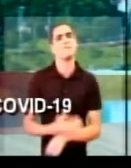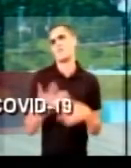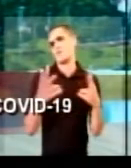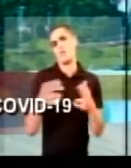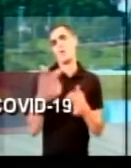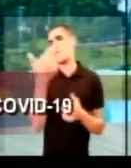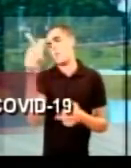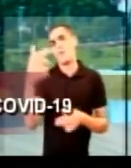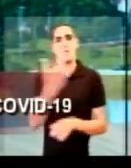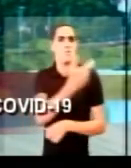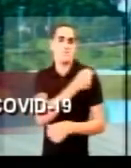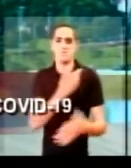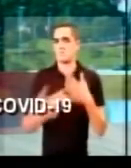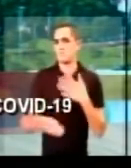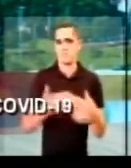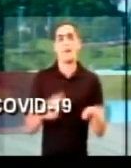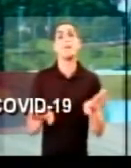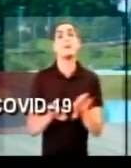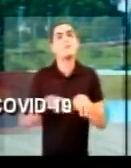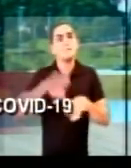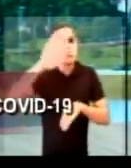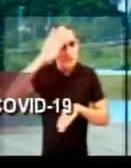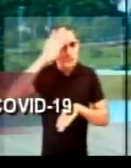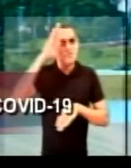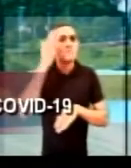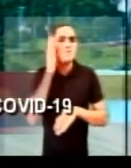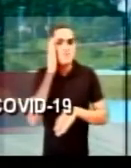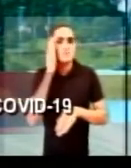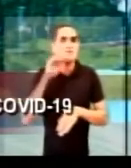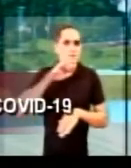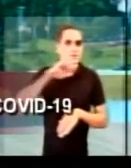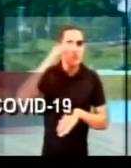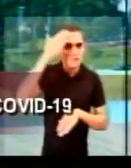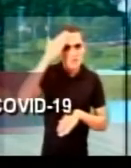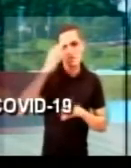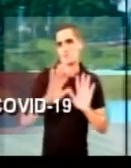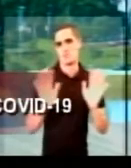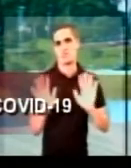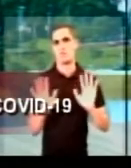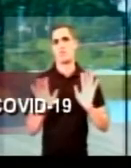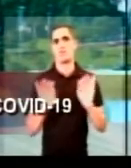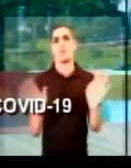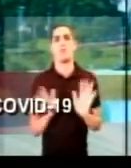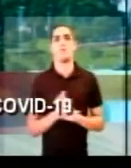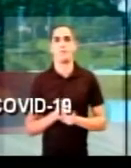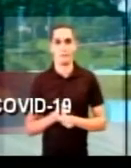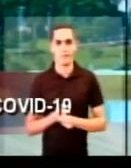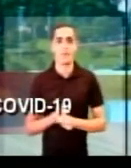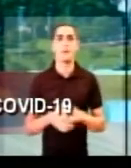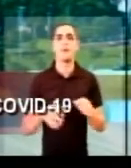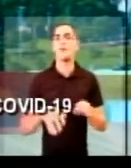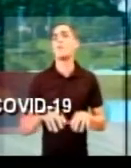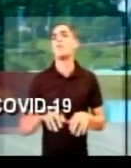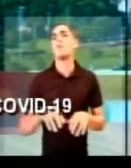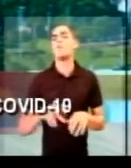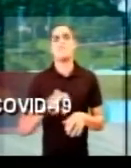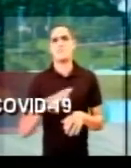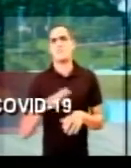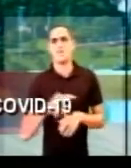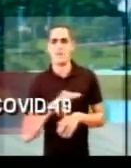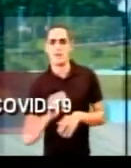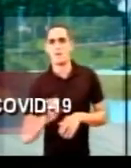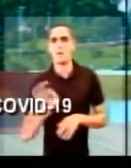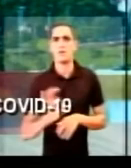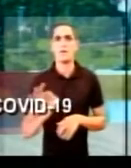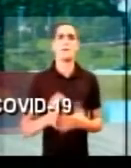febre por cerca de 20% das pessoas, e mal-estar após uma vacina, que também é um